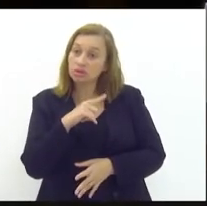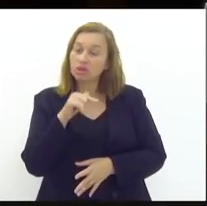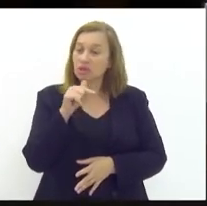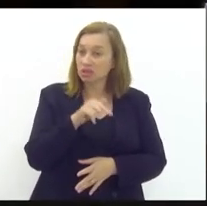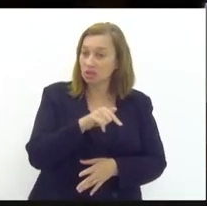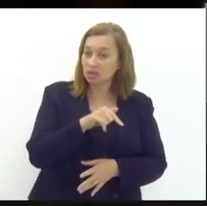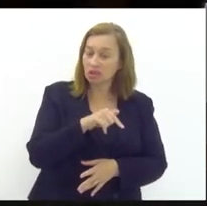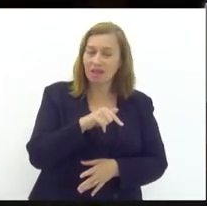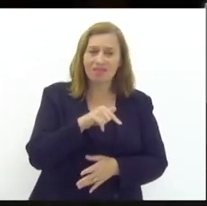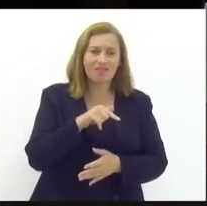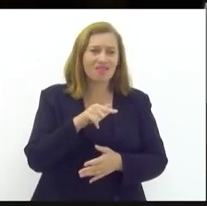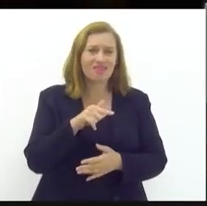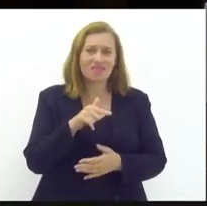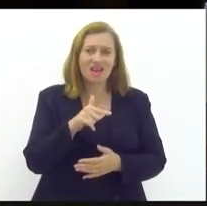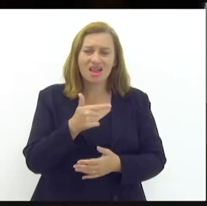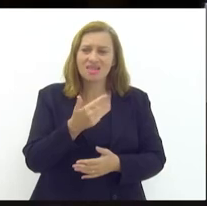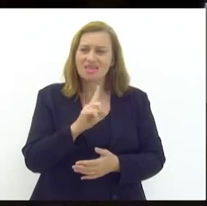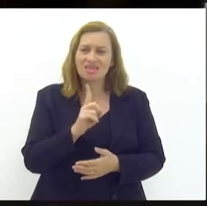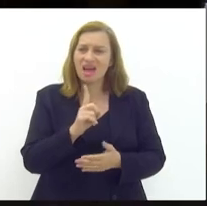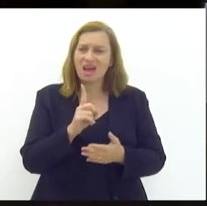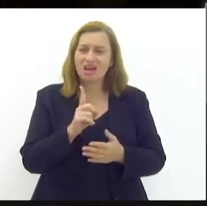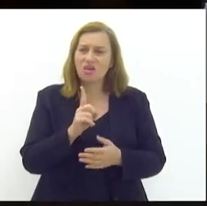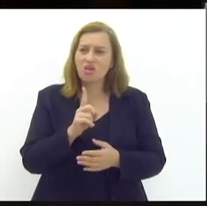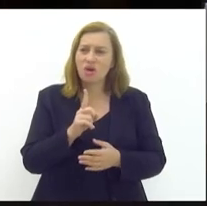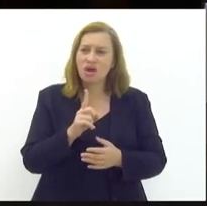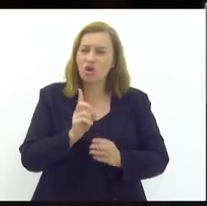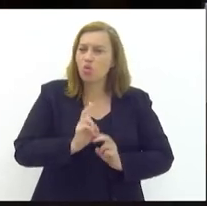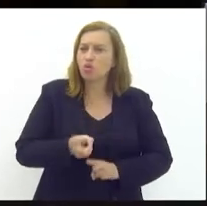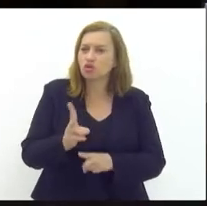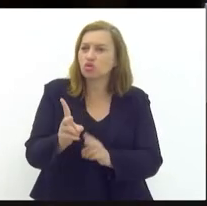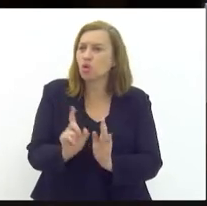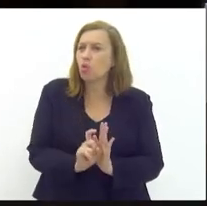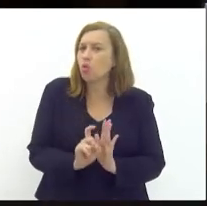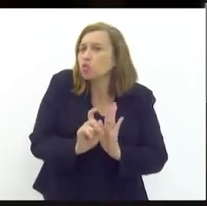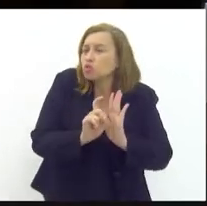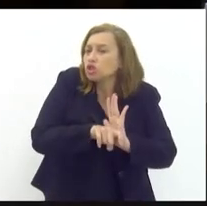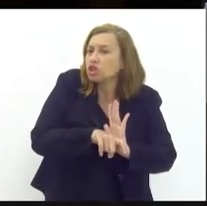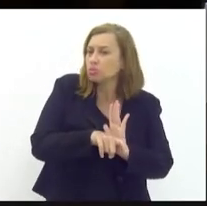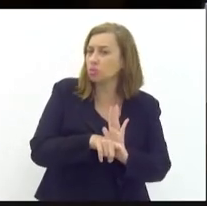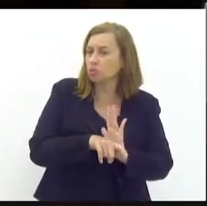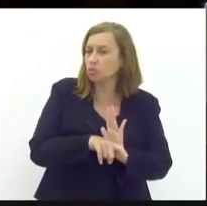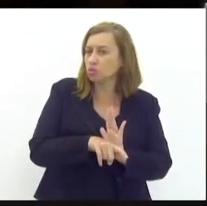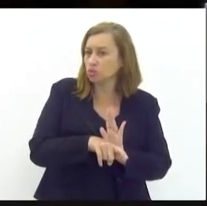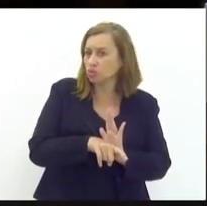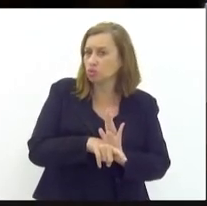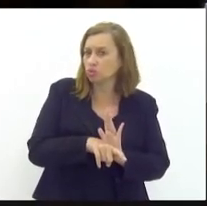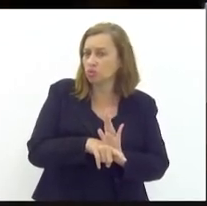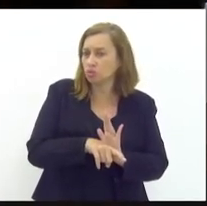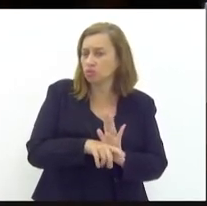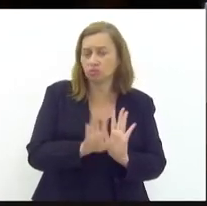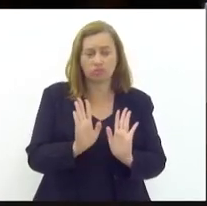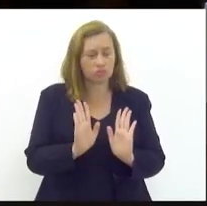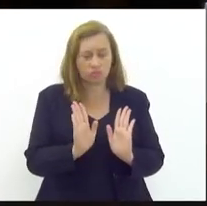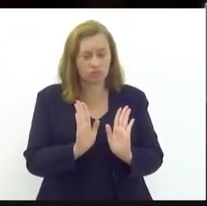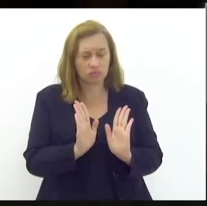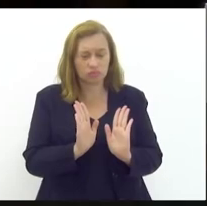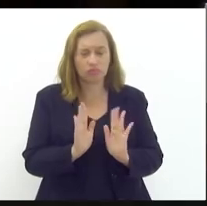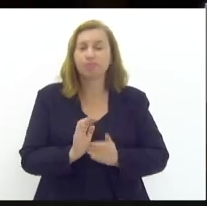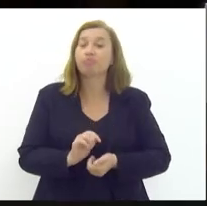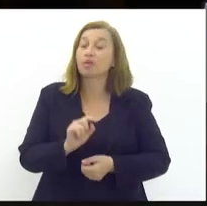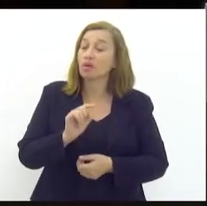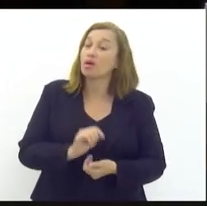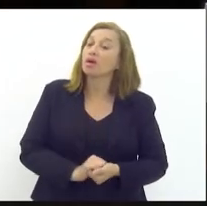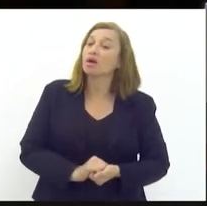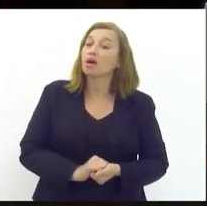nomeará não é nada sobre continuar com um tributo que seja sobre origem ou seja um mix isso é ponto Pacífico